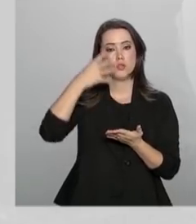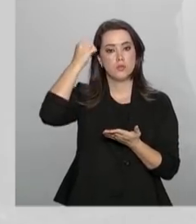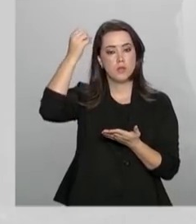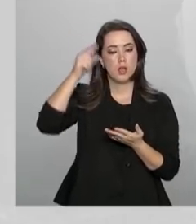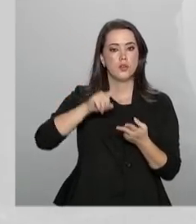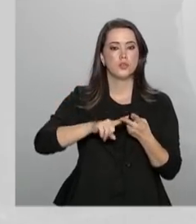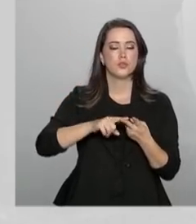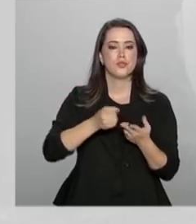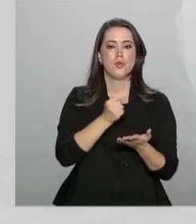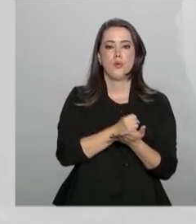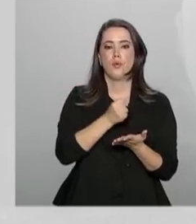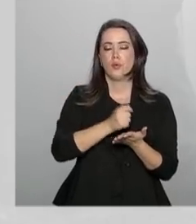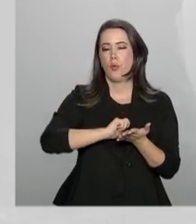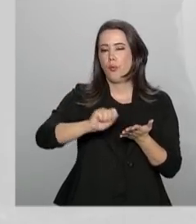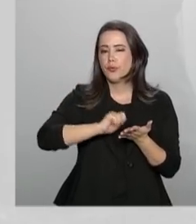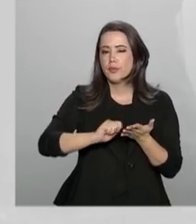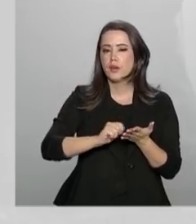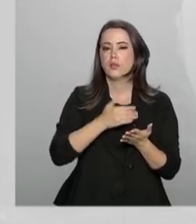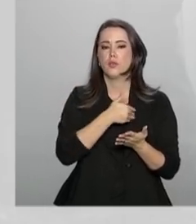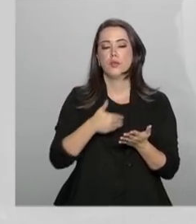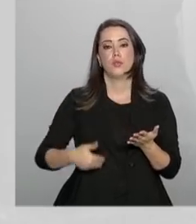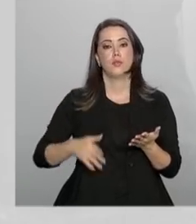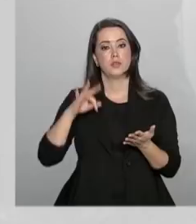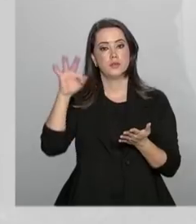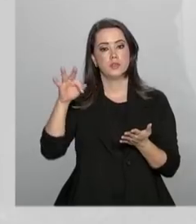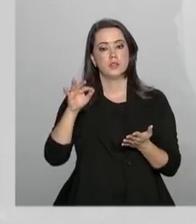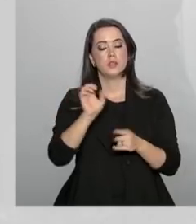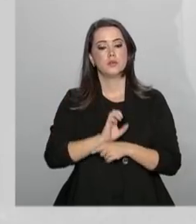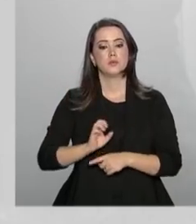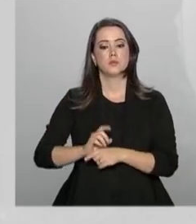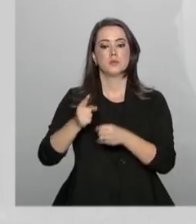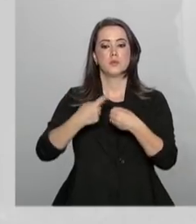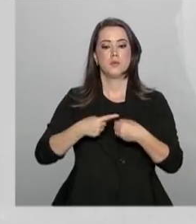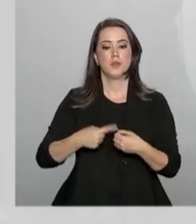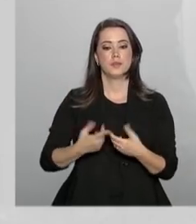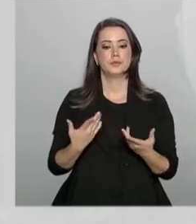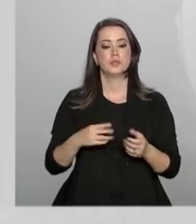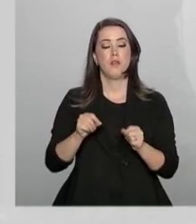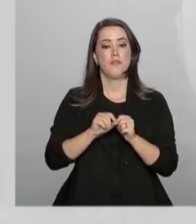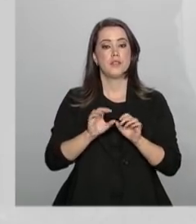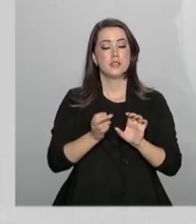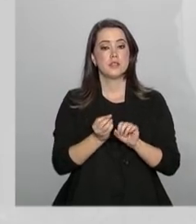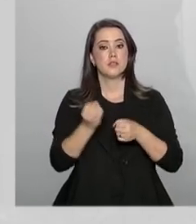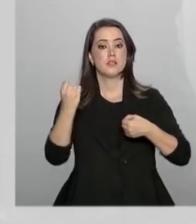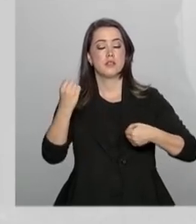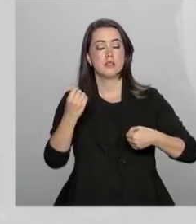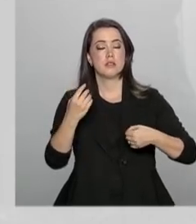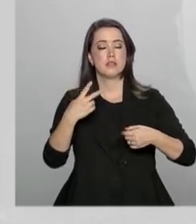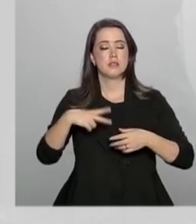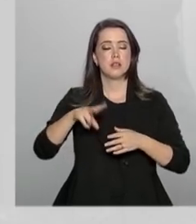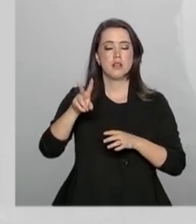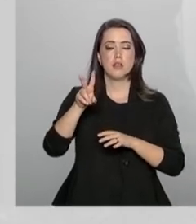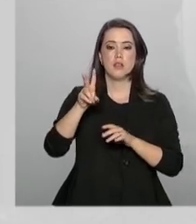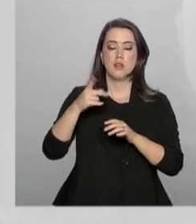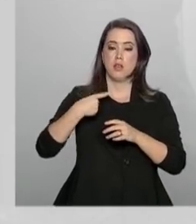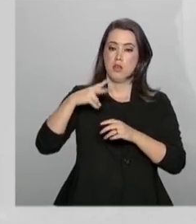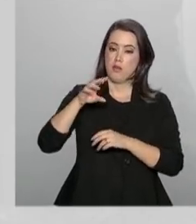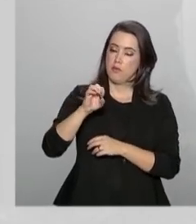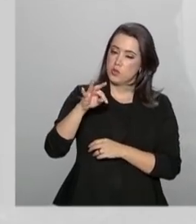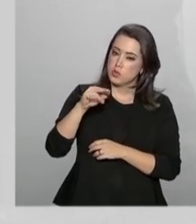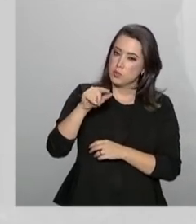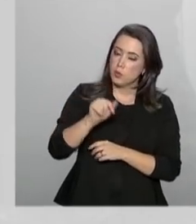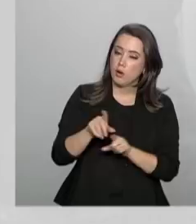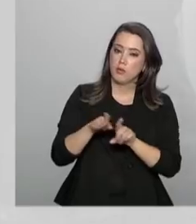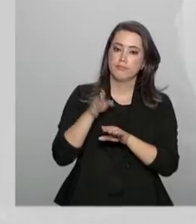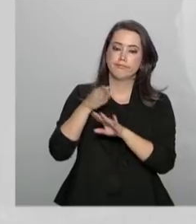contrato com o governo federal estadual dos territórios ou municípios fazer vestibular obter carteira profissional